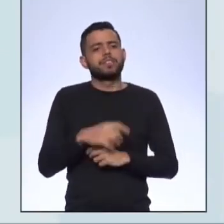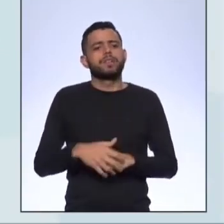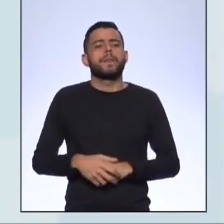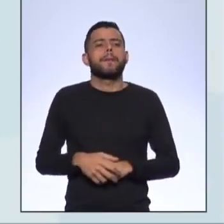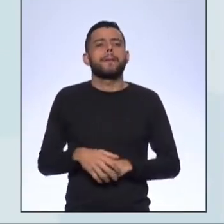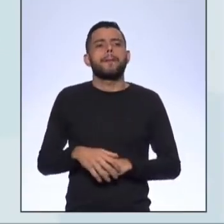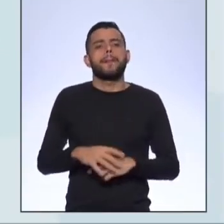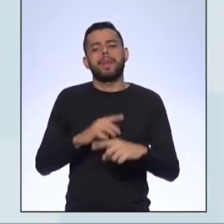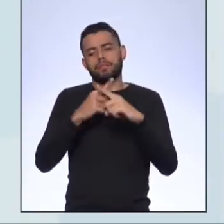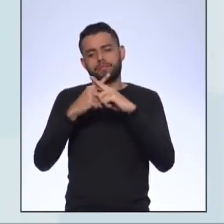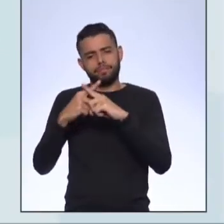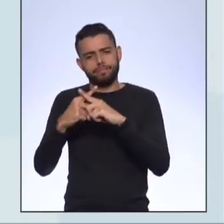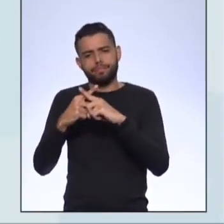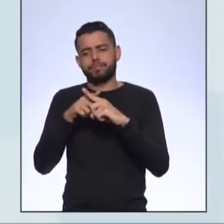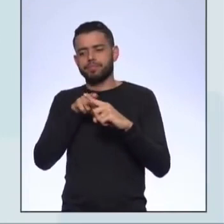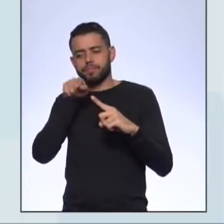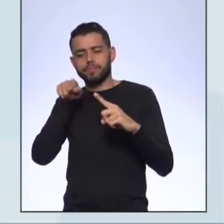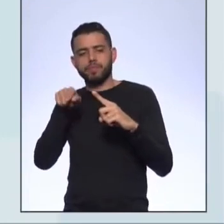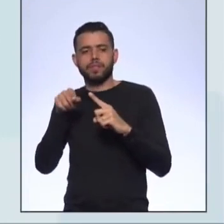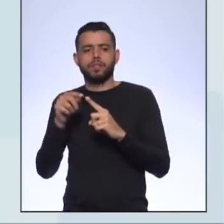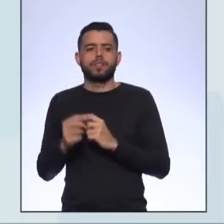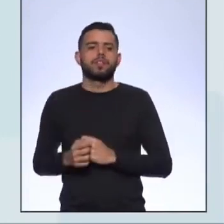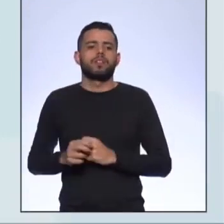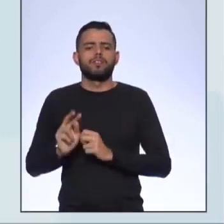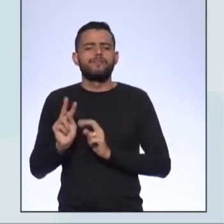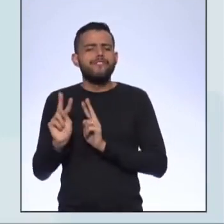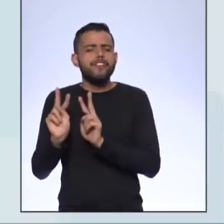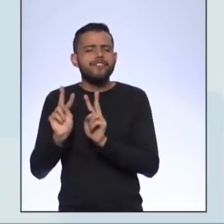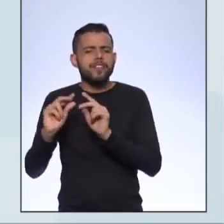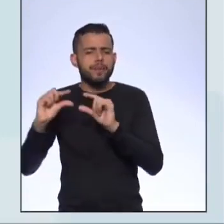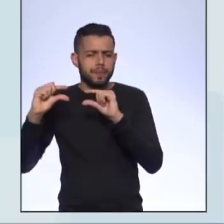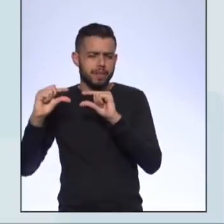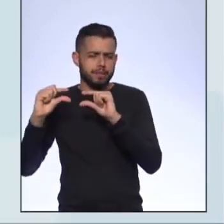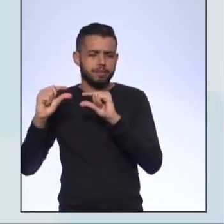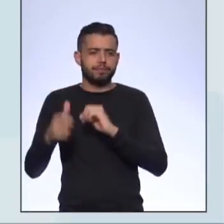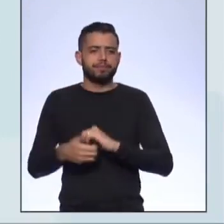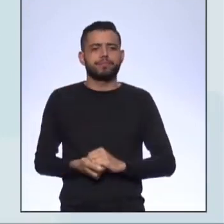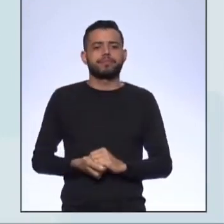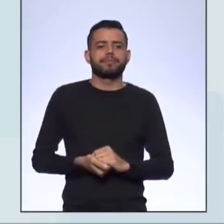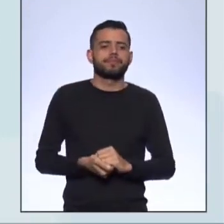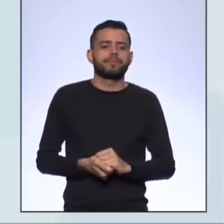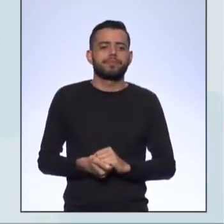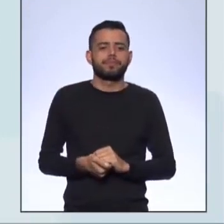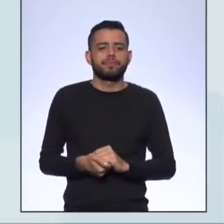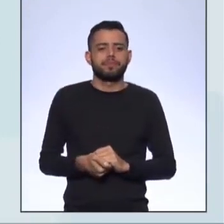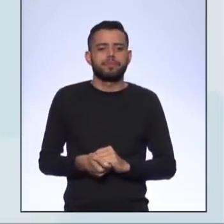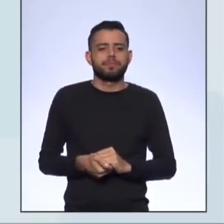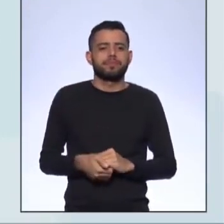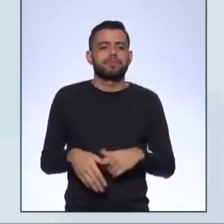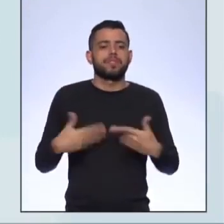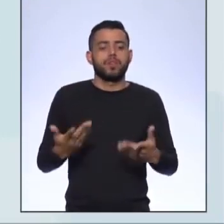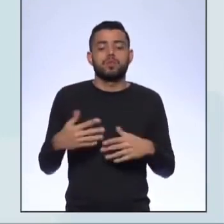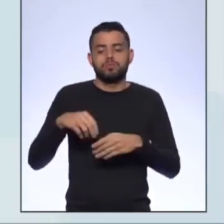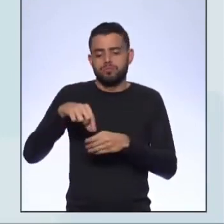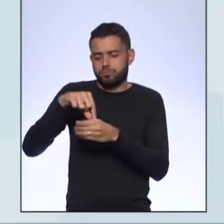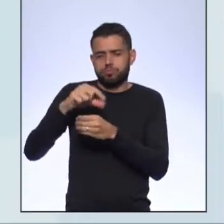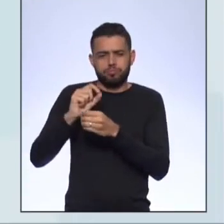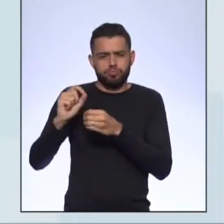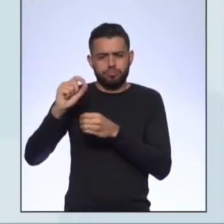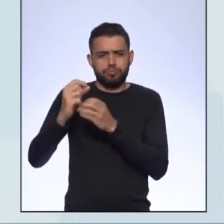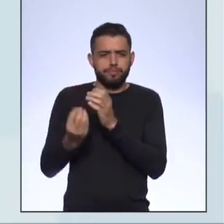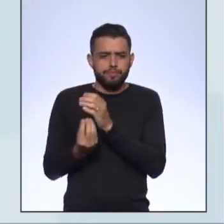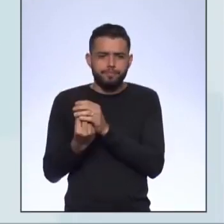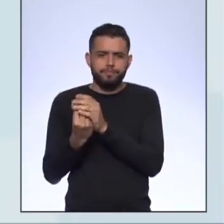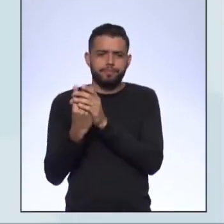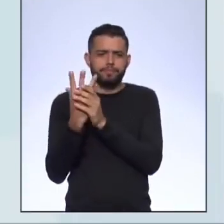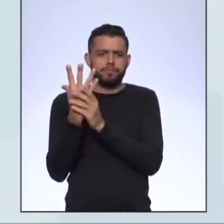ele vai cruzar com o indivíduo que tem só informação para cor verde, tá? Então, um pé de ervilha é heterozigoto,